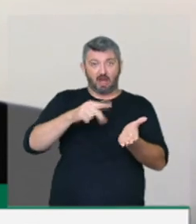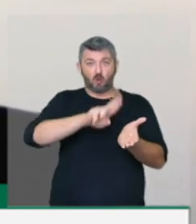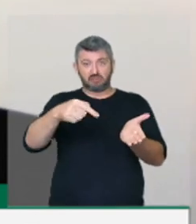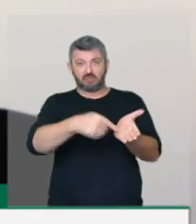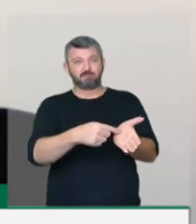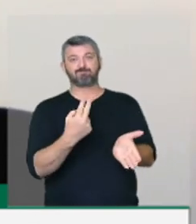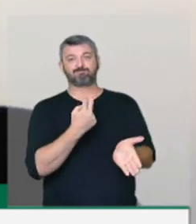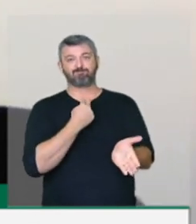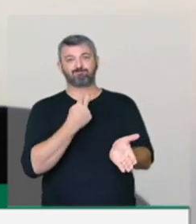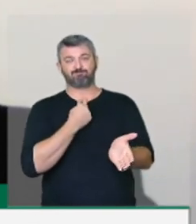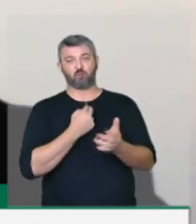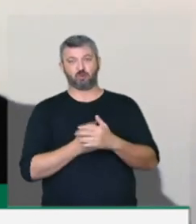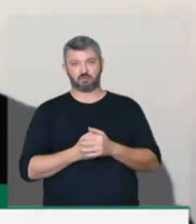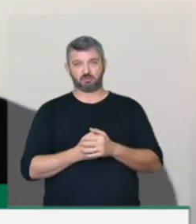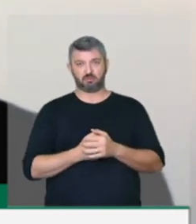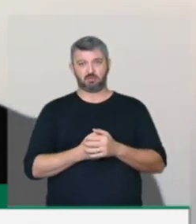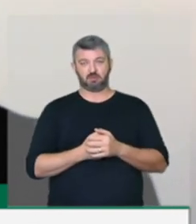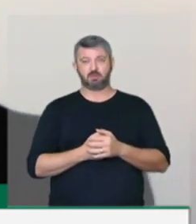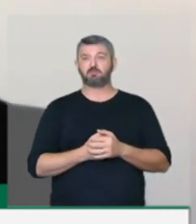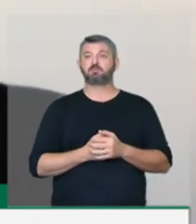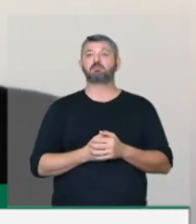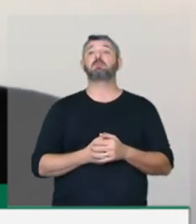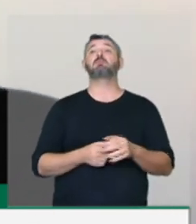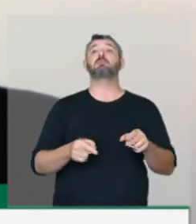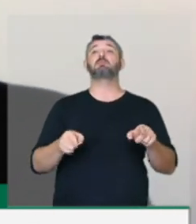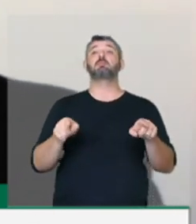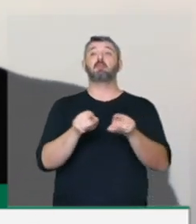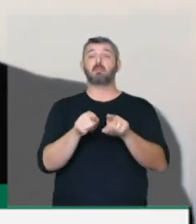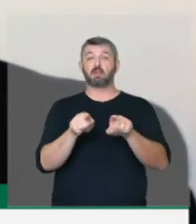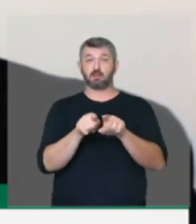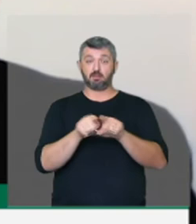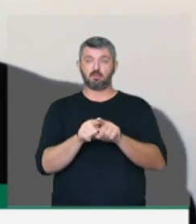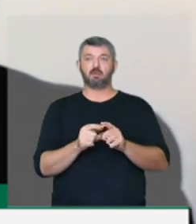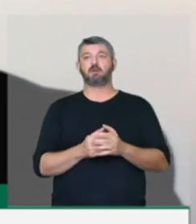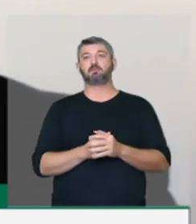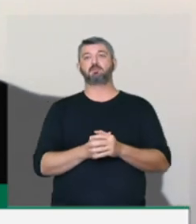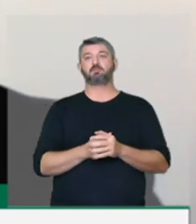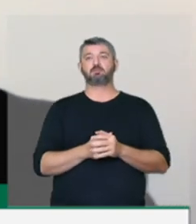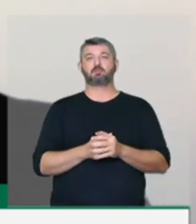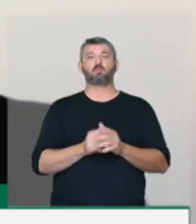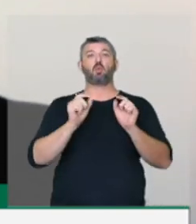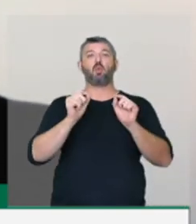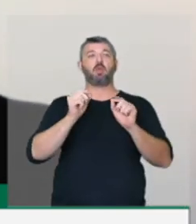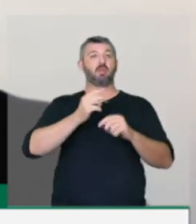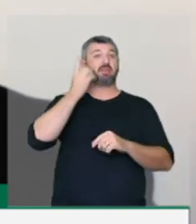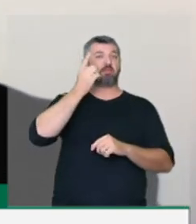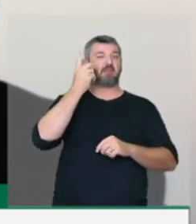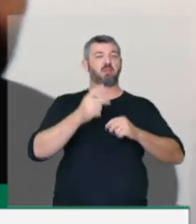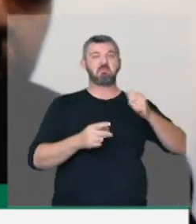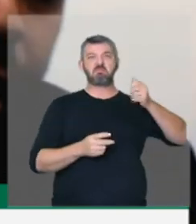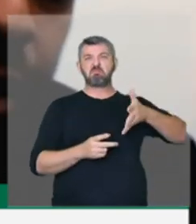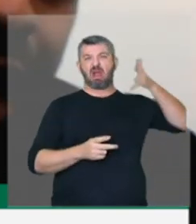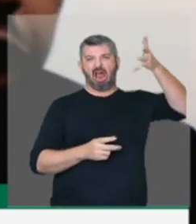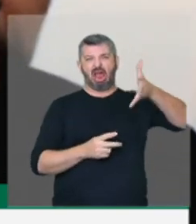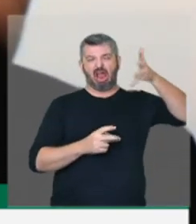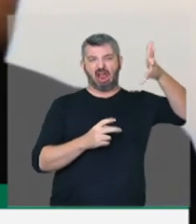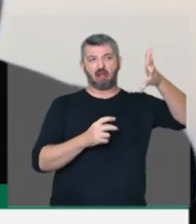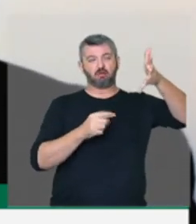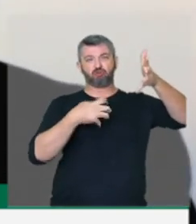Em diversas ocasiões, fez-se alusão ao tom adotado pelo deputado em suas falas para justificar